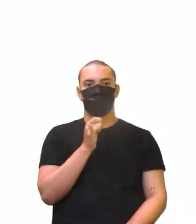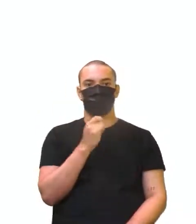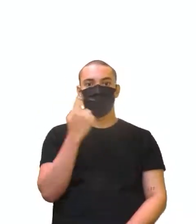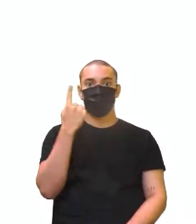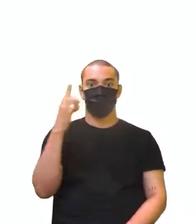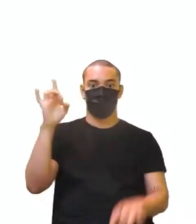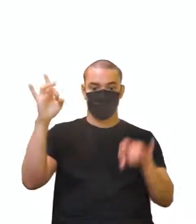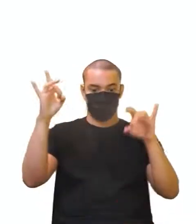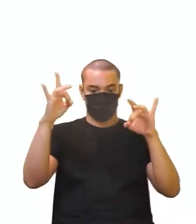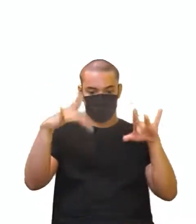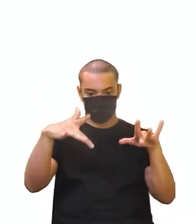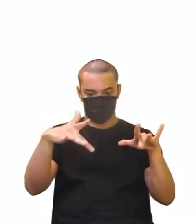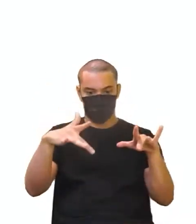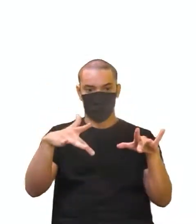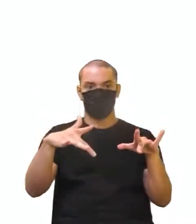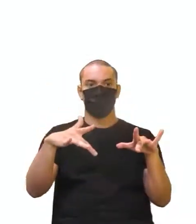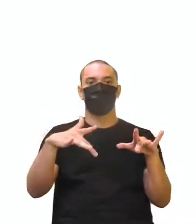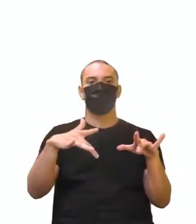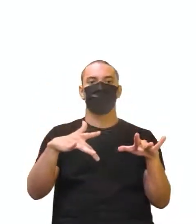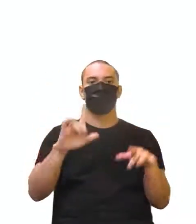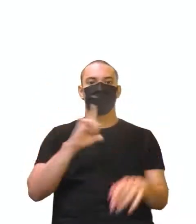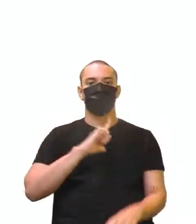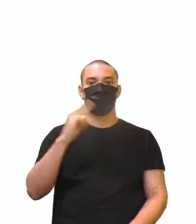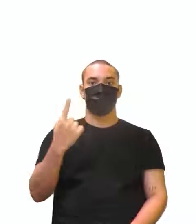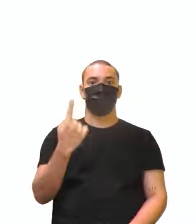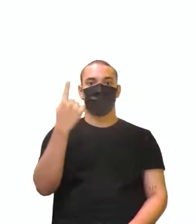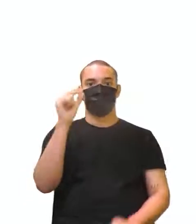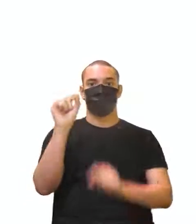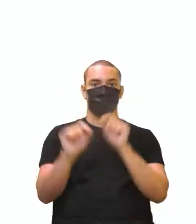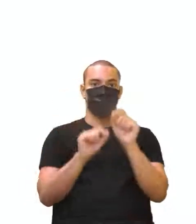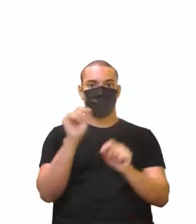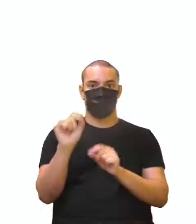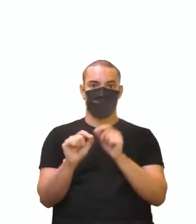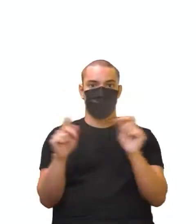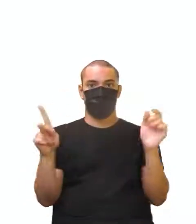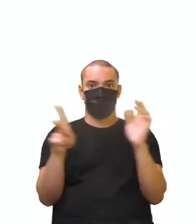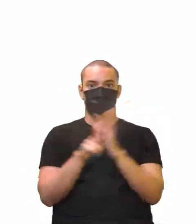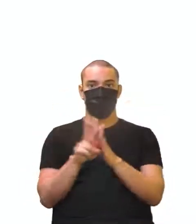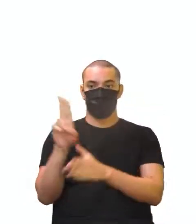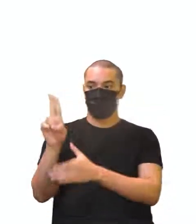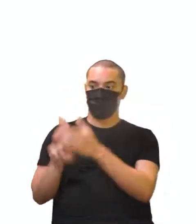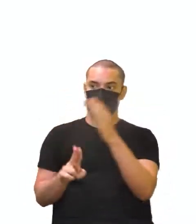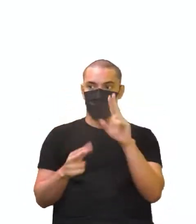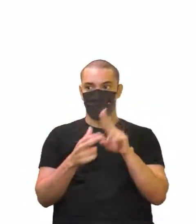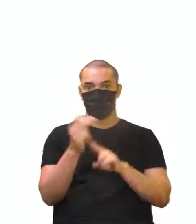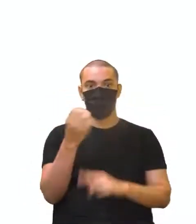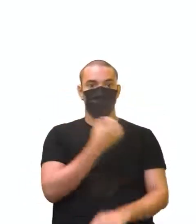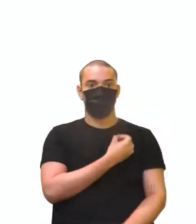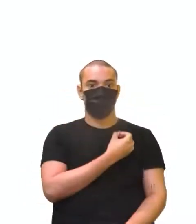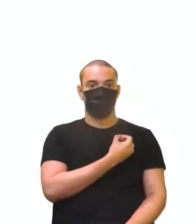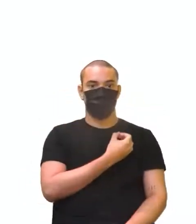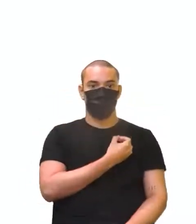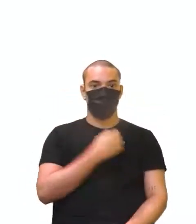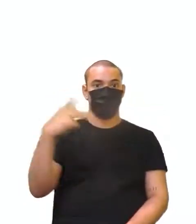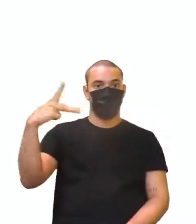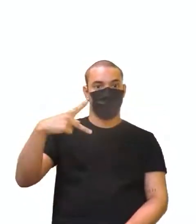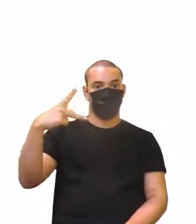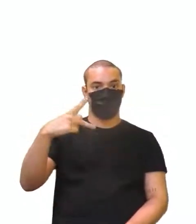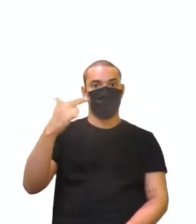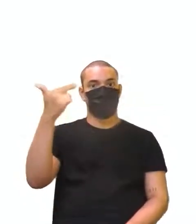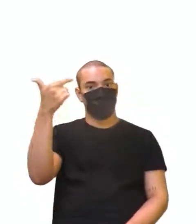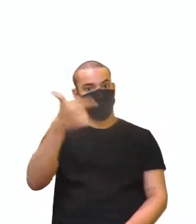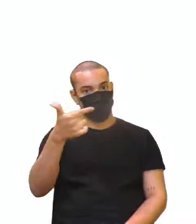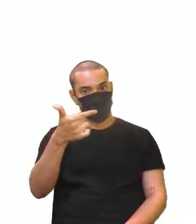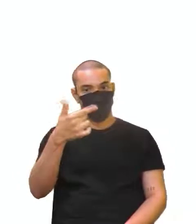num lançamento, num primeiro lançamento, eu obter os números pares. Quais são os números pares? O